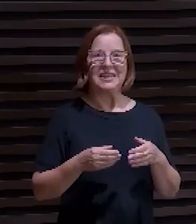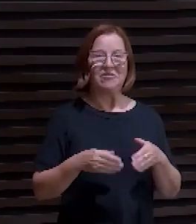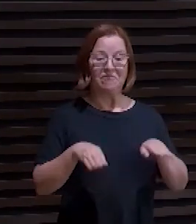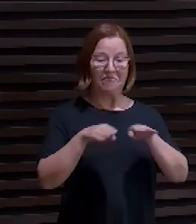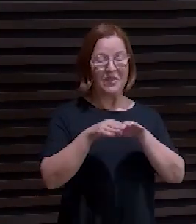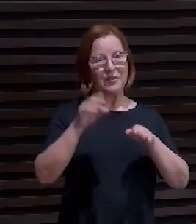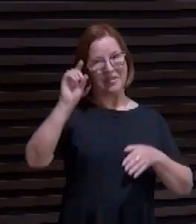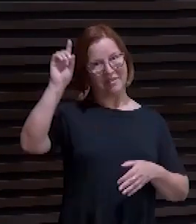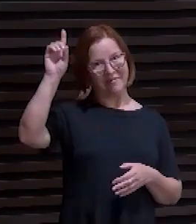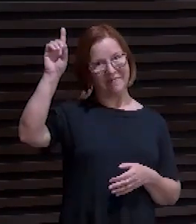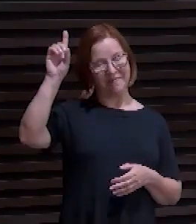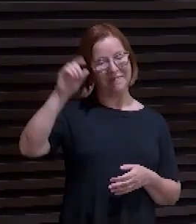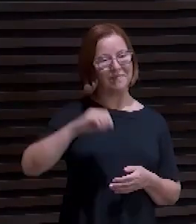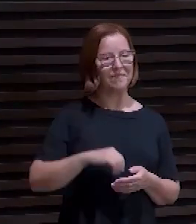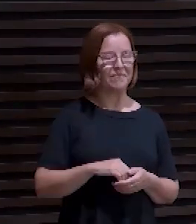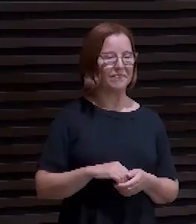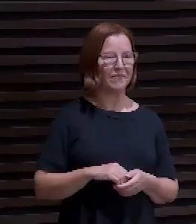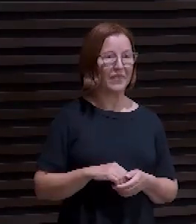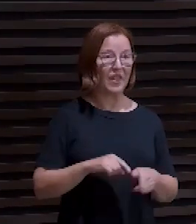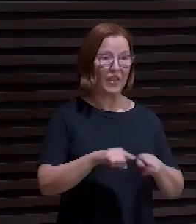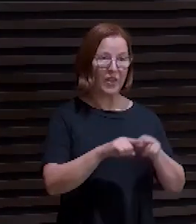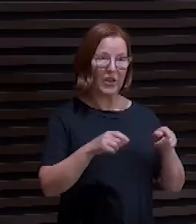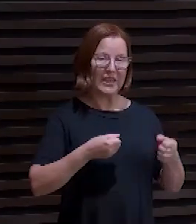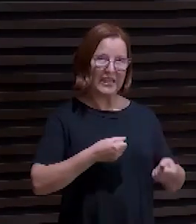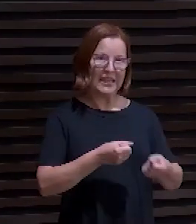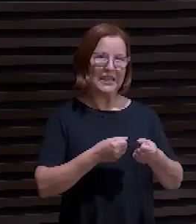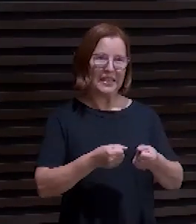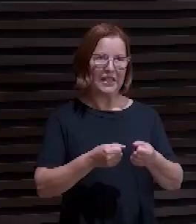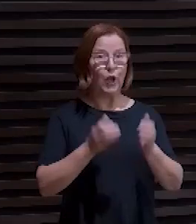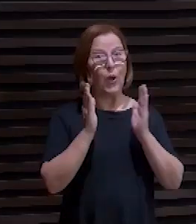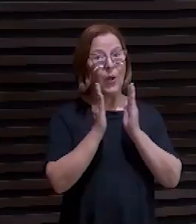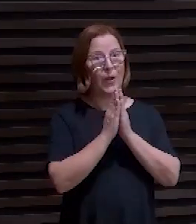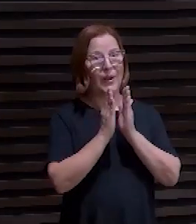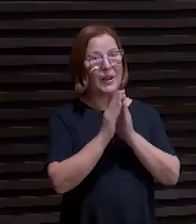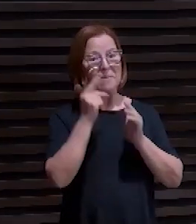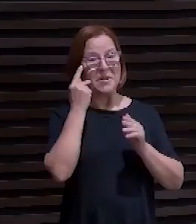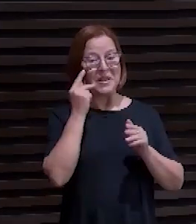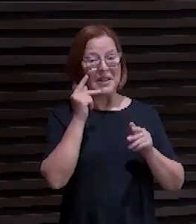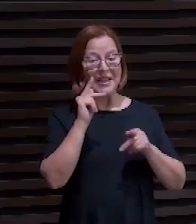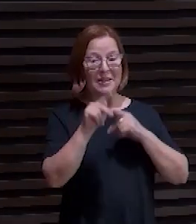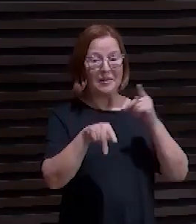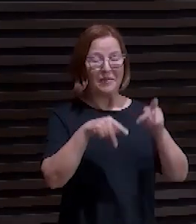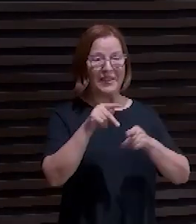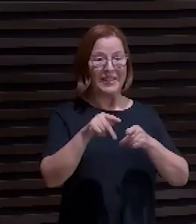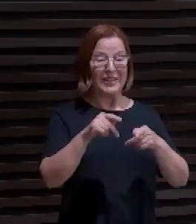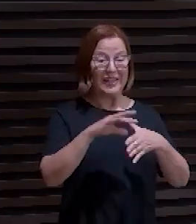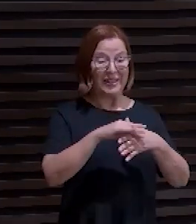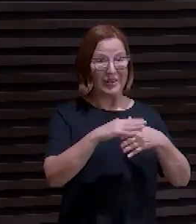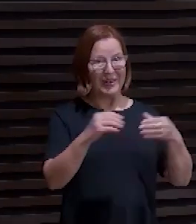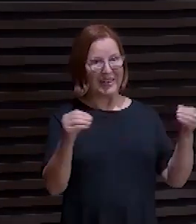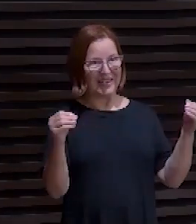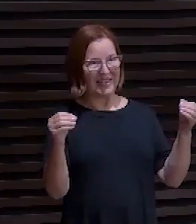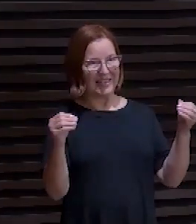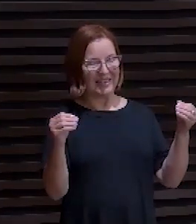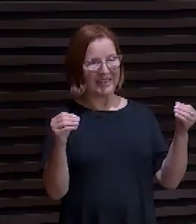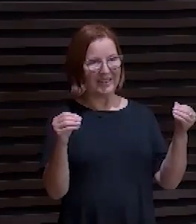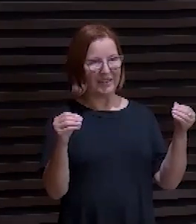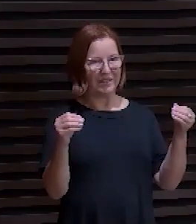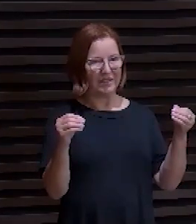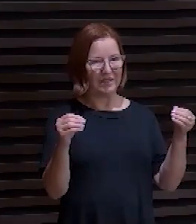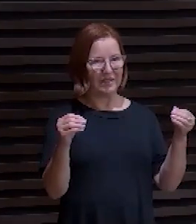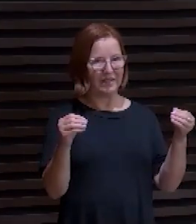onipotência. Nós somos tentados de orar para que as pessoas sejam curadas